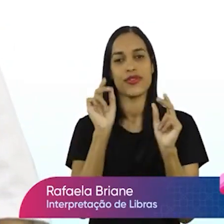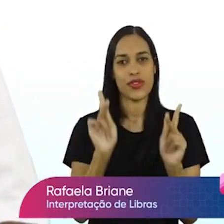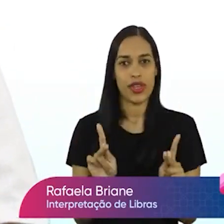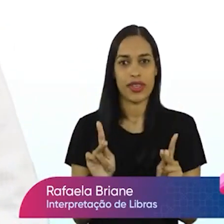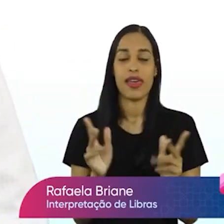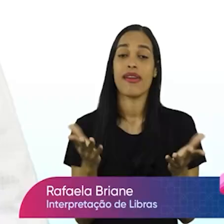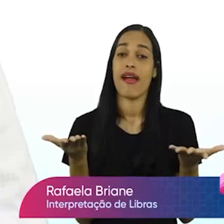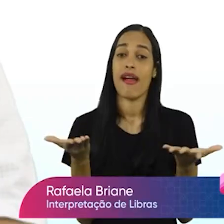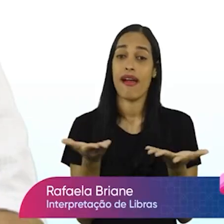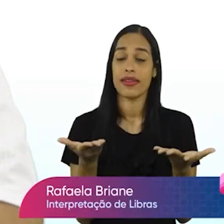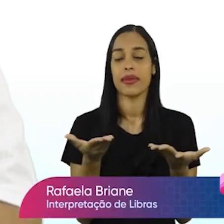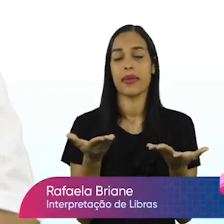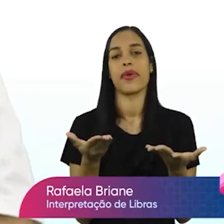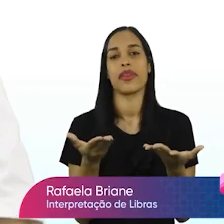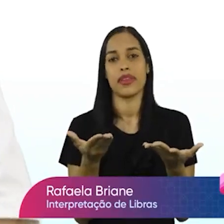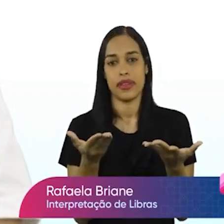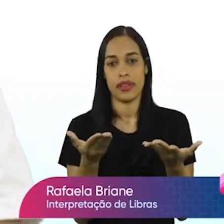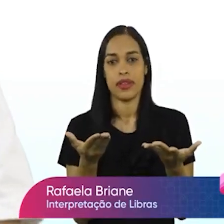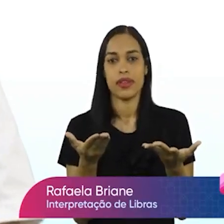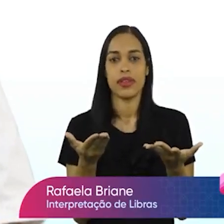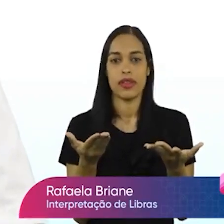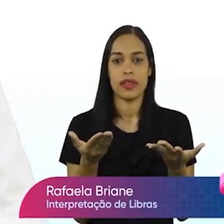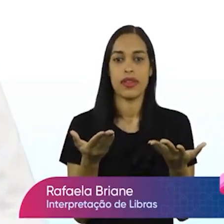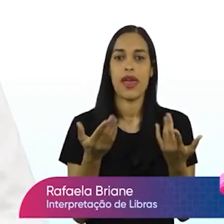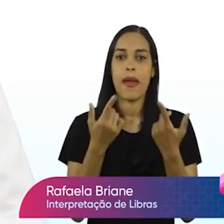A gente vai ver a função